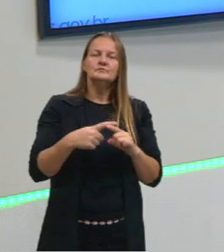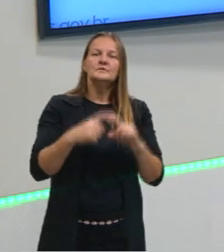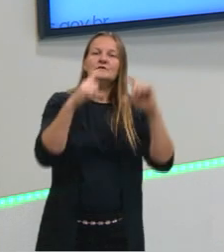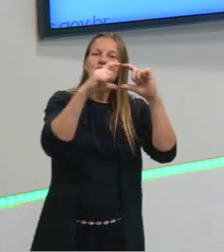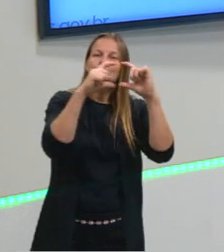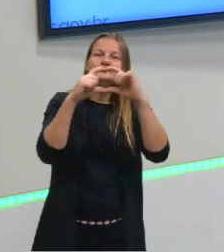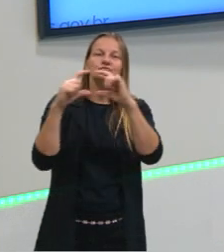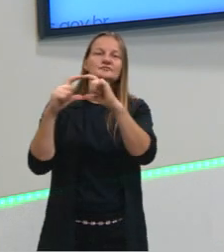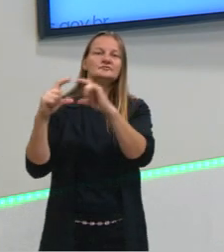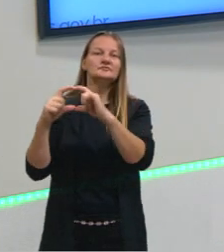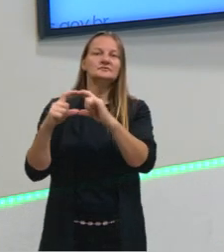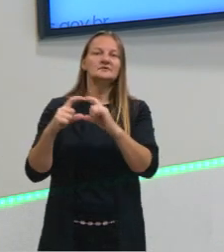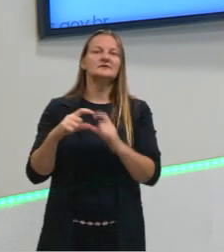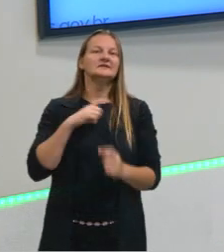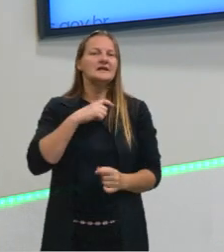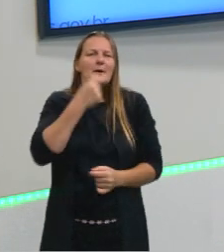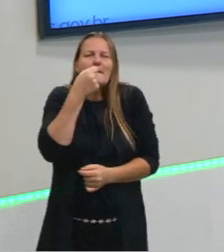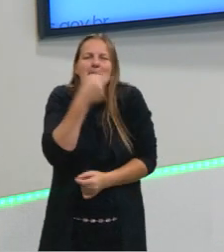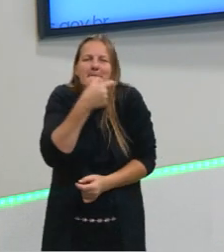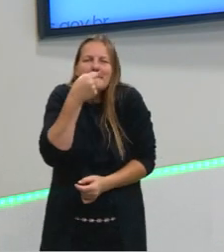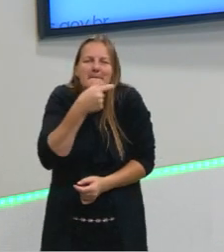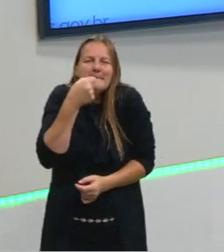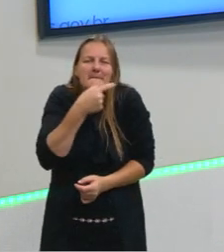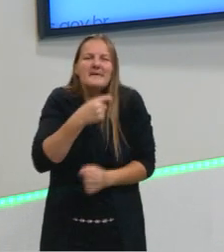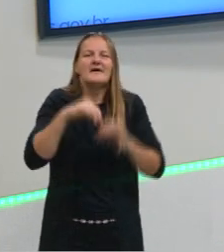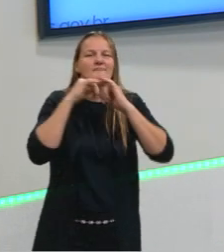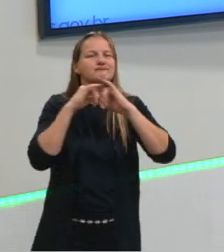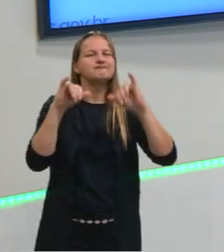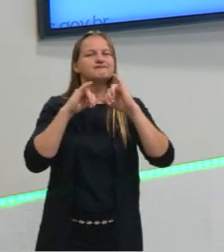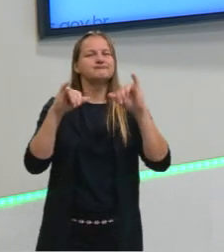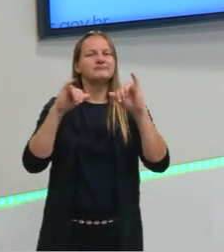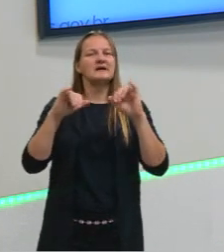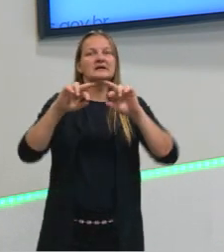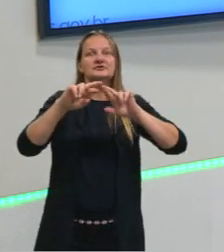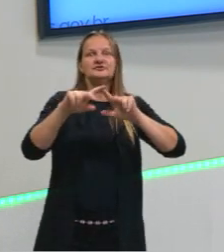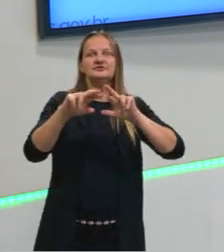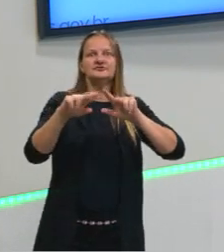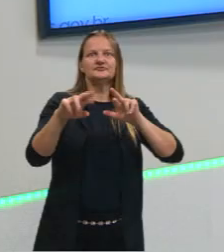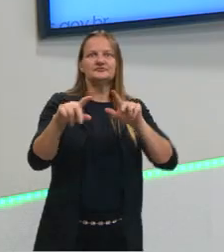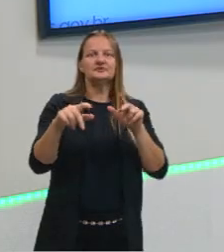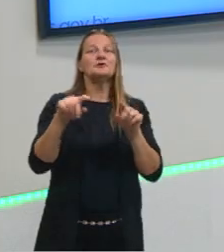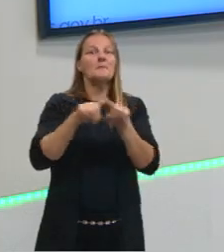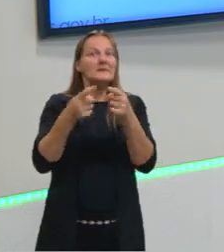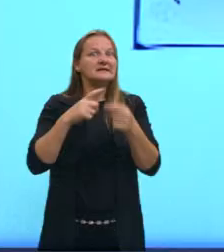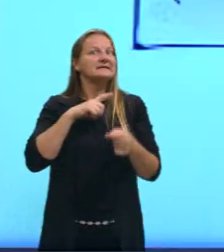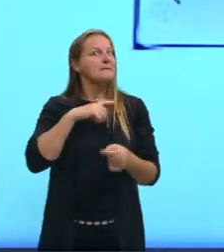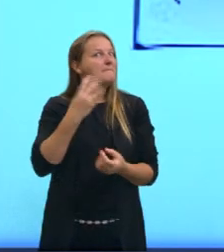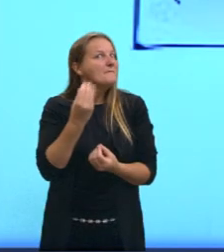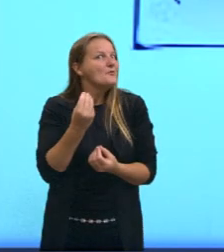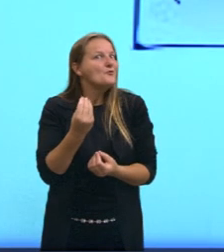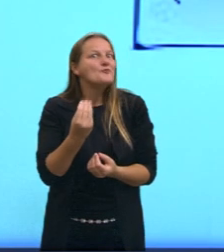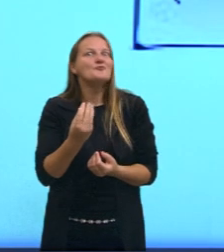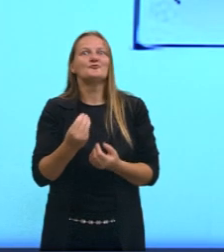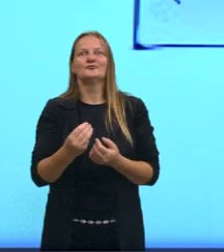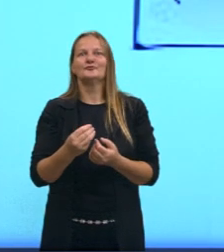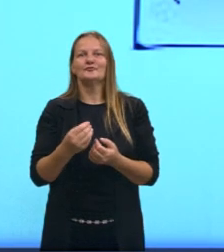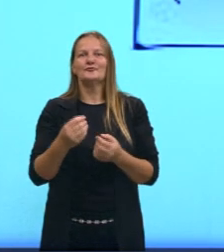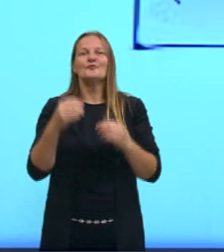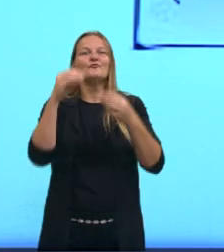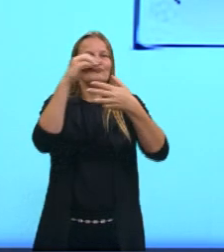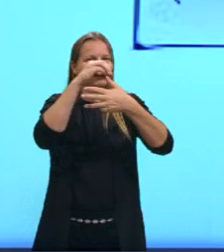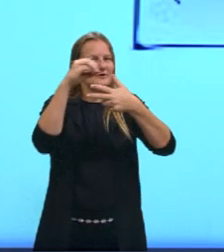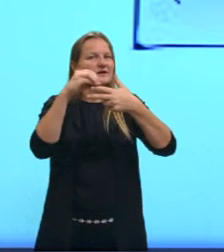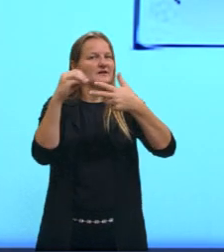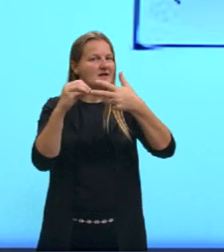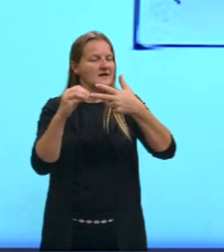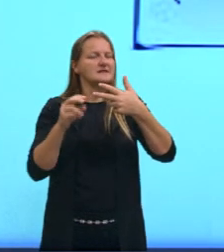tirinha e charge e propaganda são coisas que aparecem muito em questões